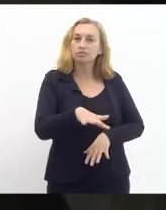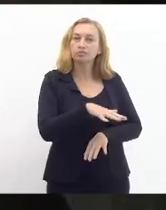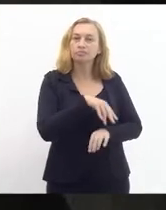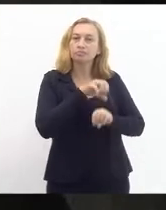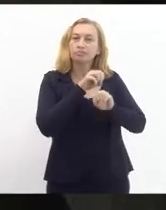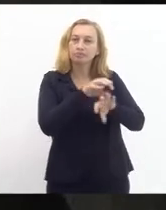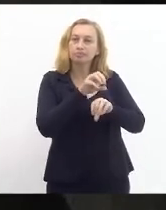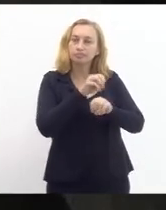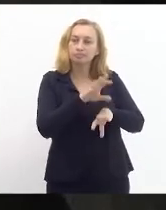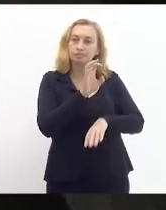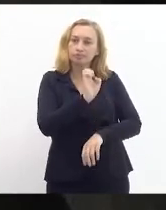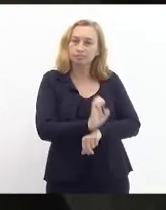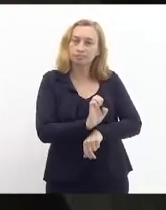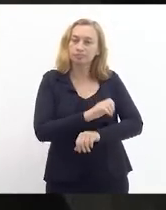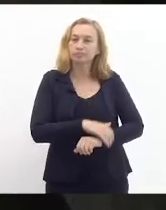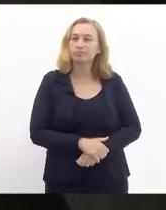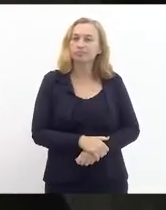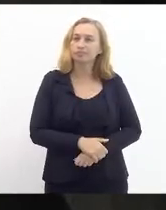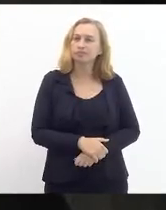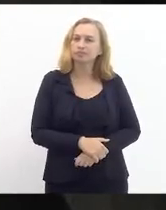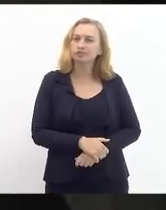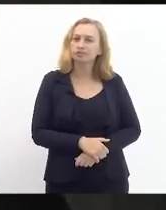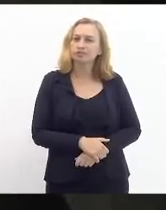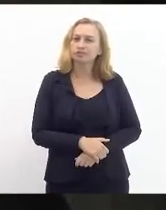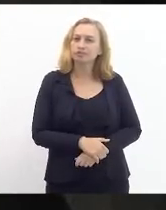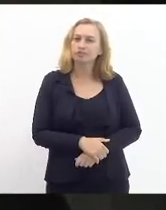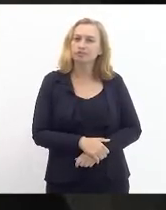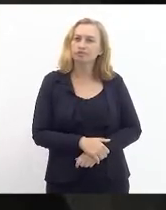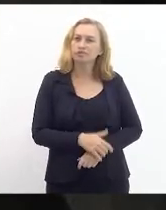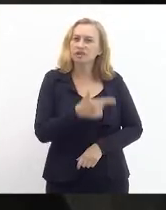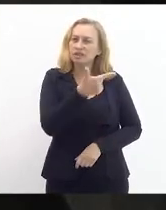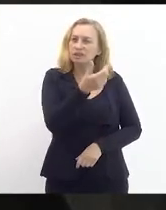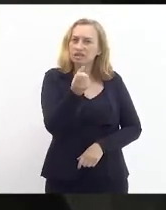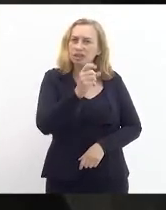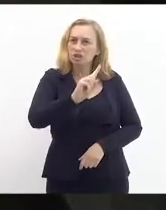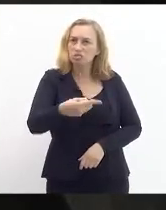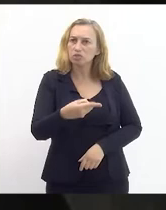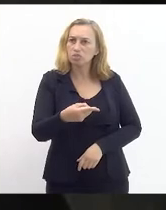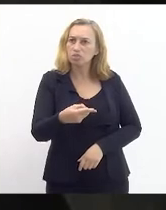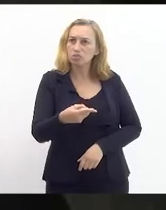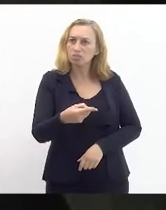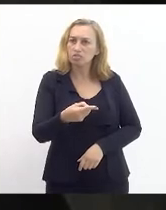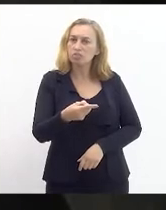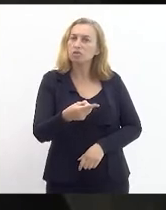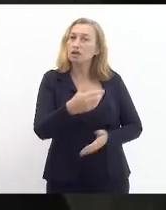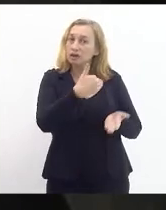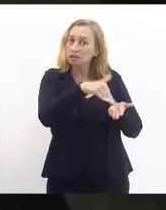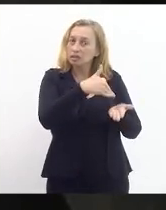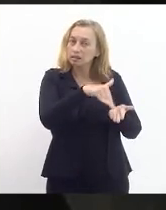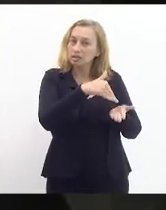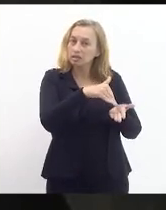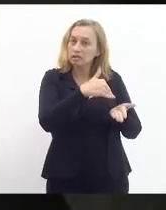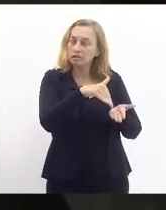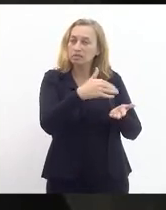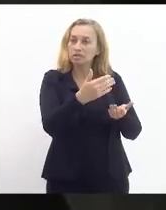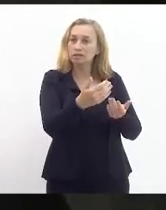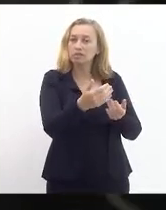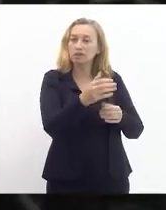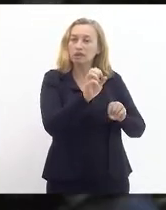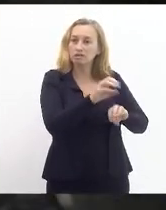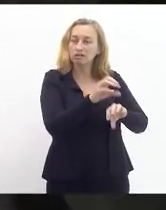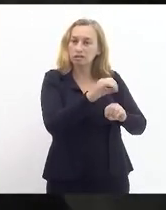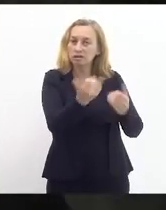Educação E aí em pelo menos 16 mil segundo a Seduc tem